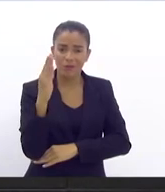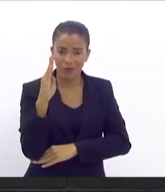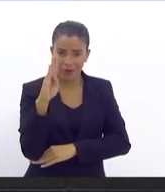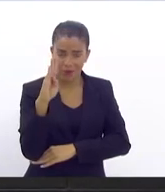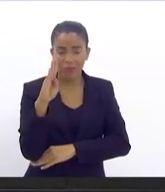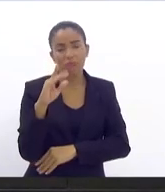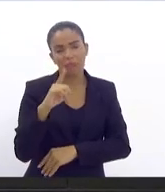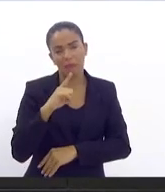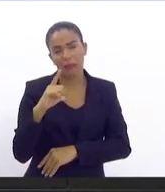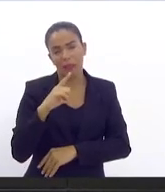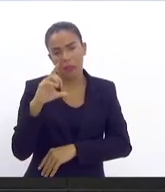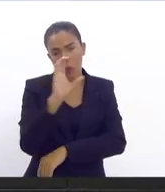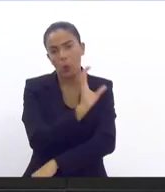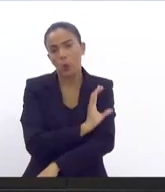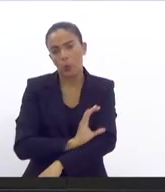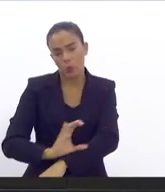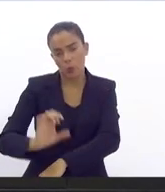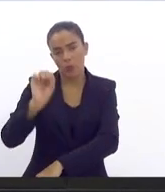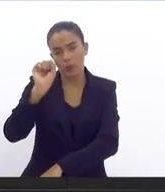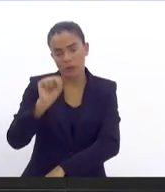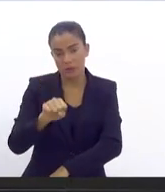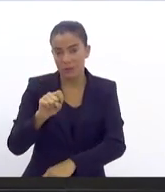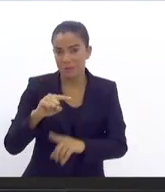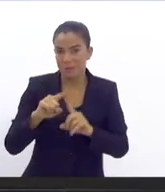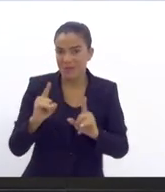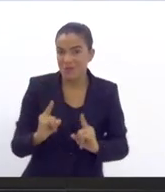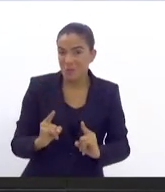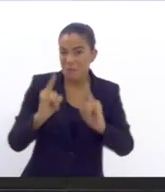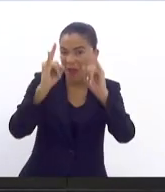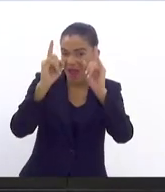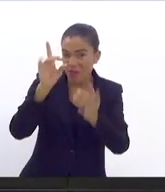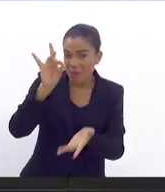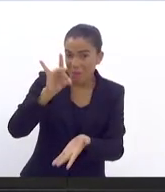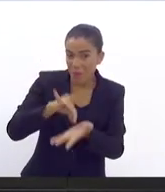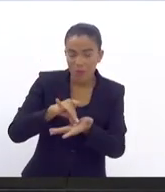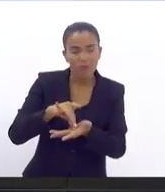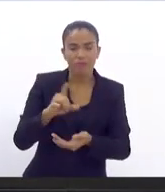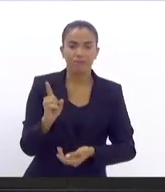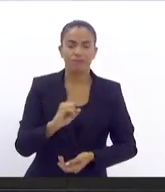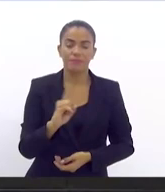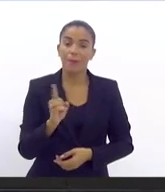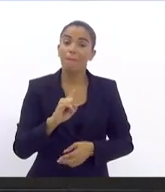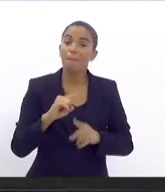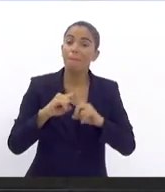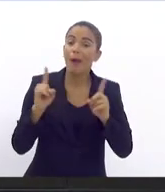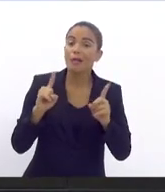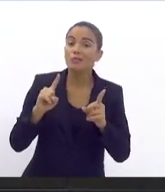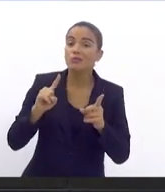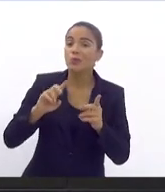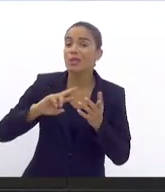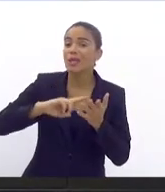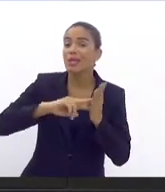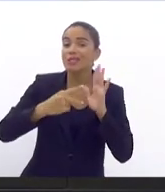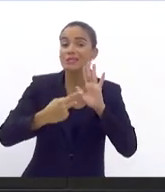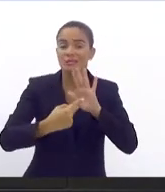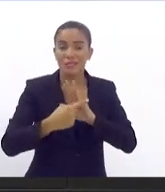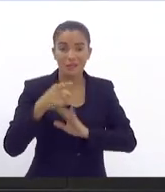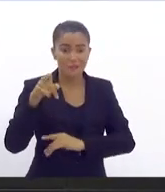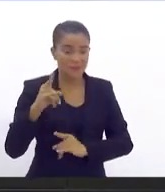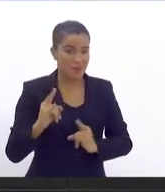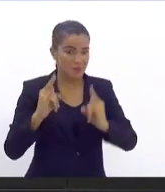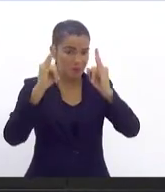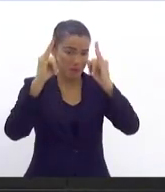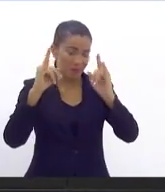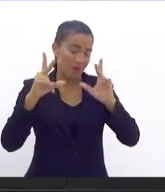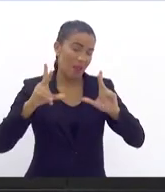sim, cultural para o Rio de Janeiro, mas não o prédio em si, mas o que representa ali o cinema há tanto tempo e tudo mais. É uma discussão